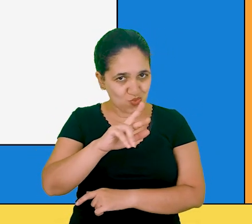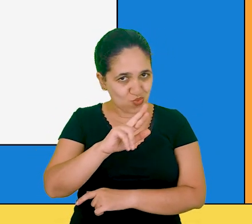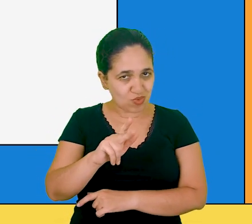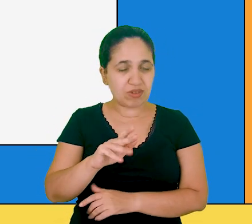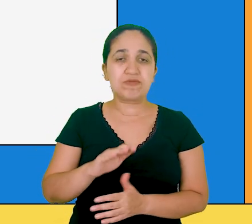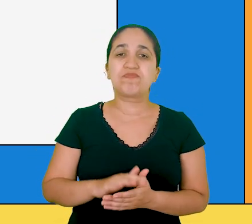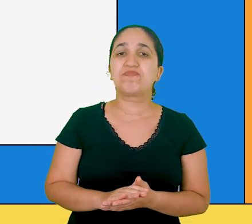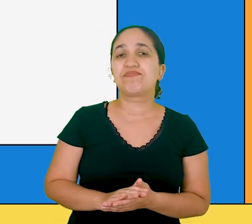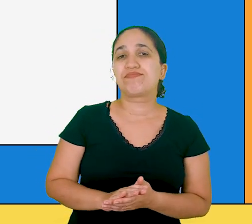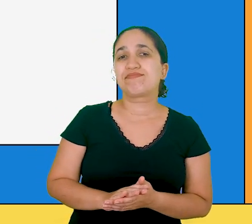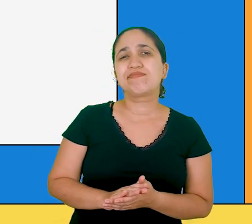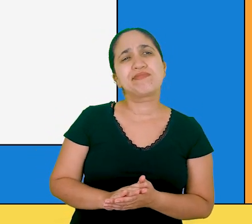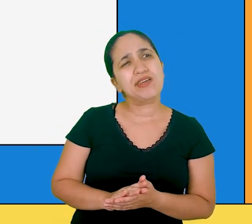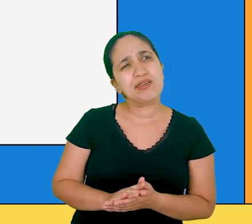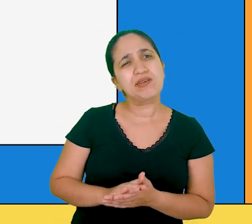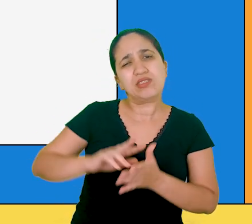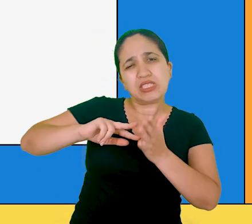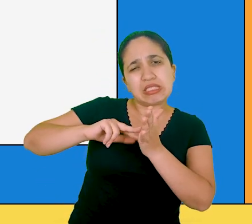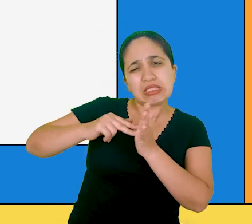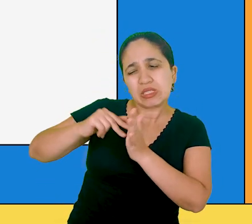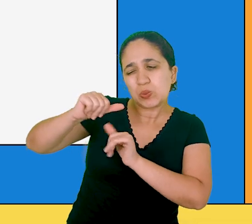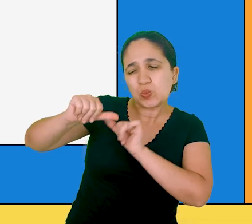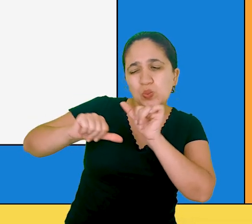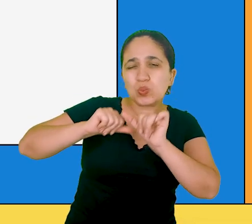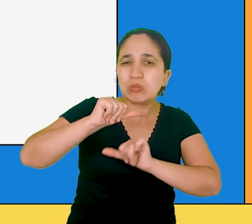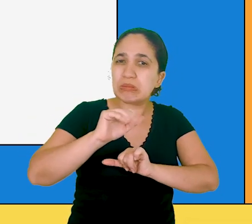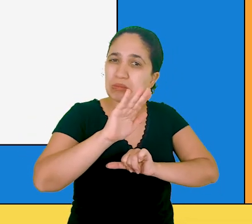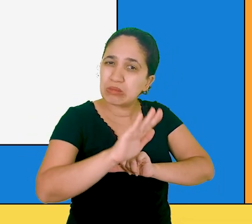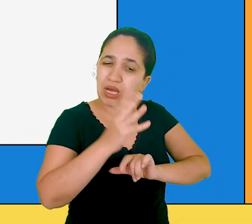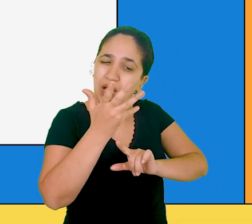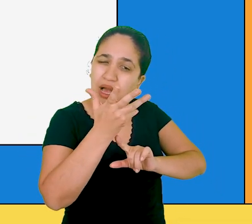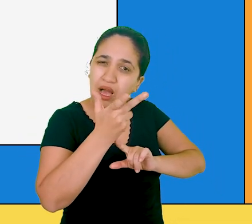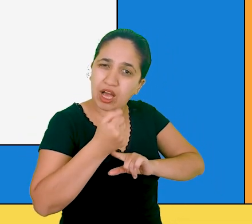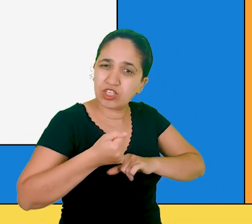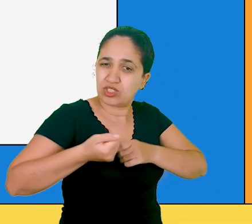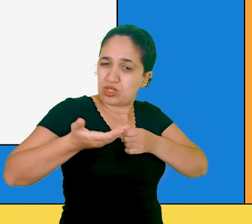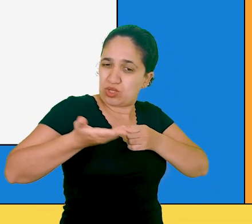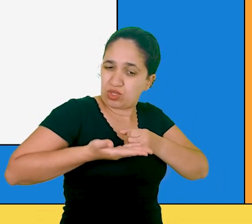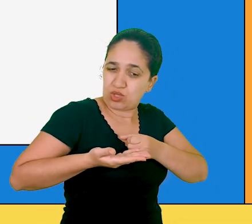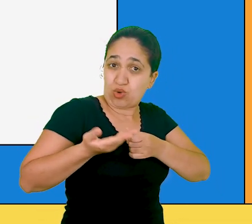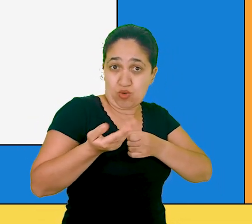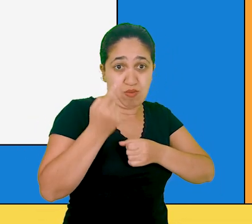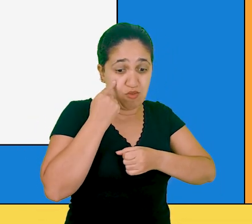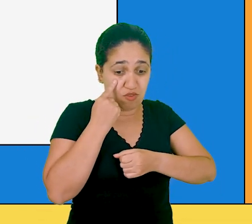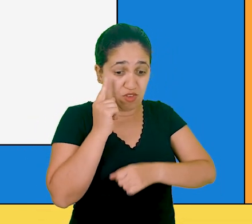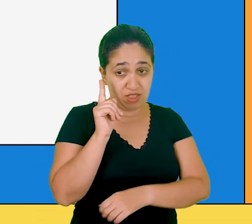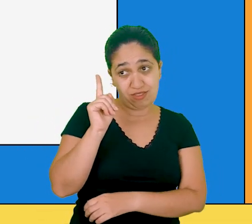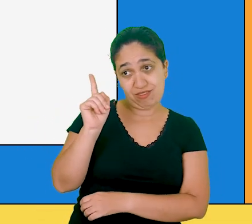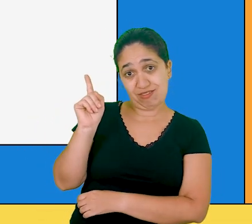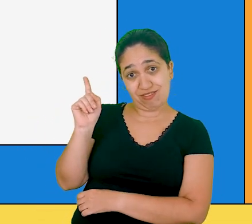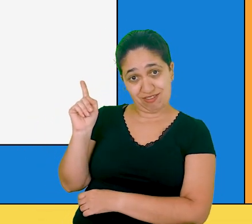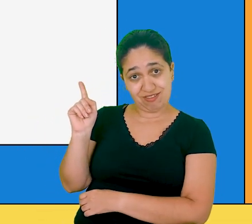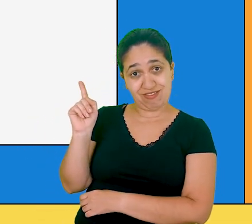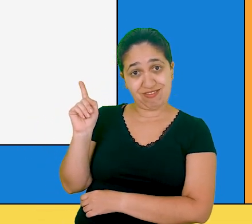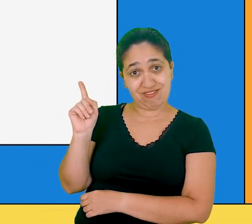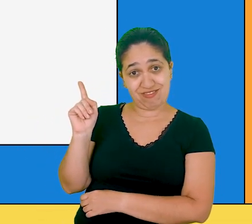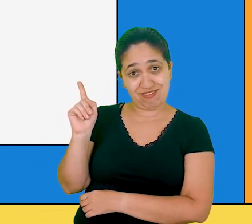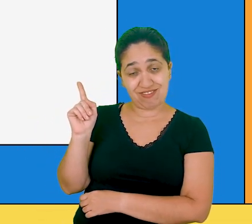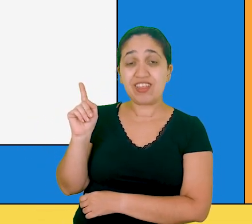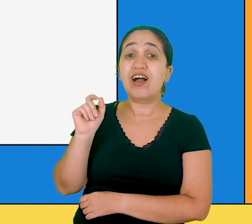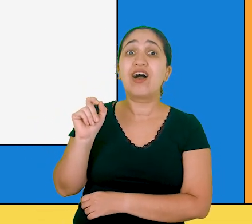bordado preto sobre a boca. Tem sido ressignificado por artistas contemporâneos, como os que vocês estão vendo aqui em